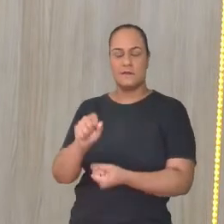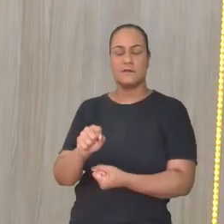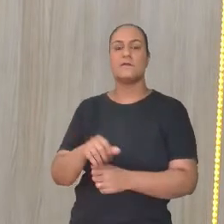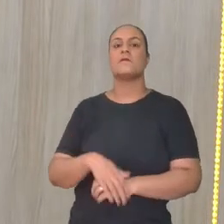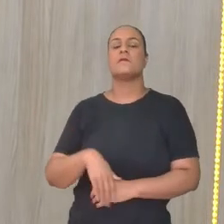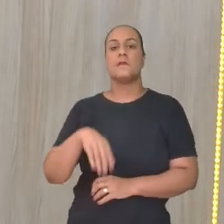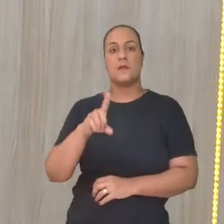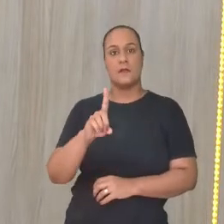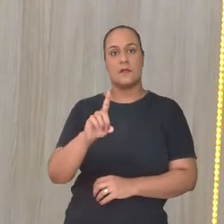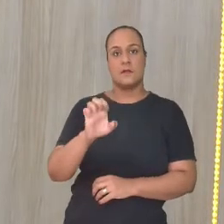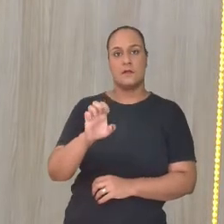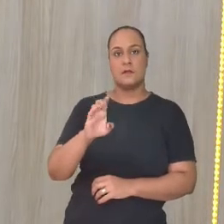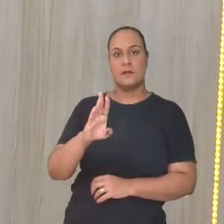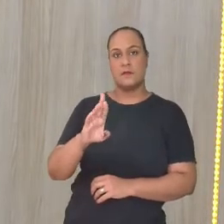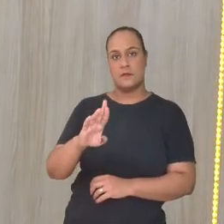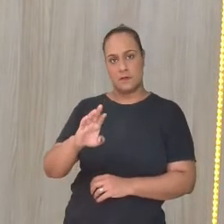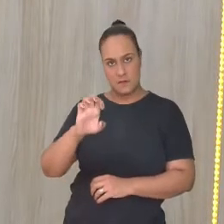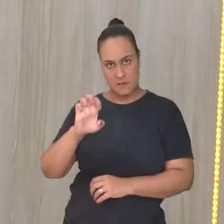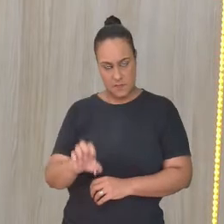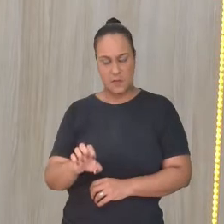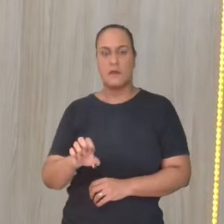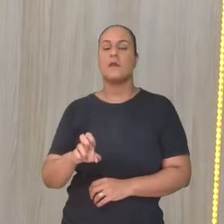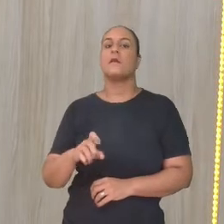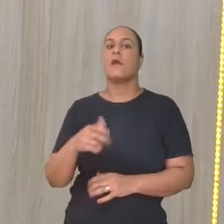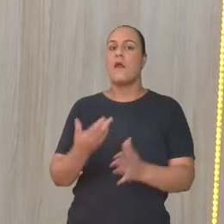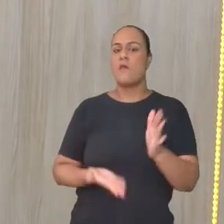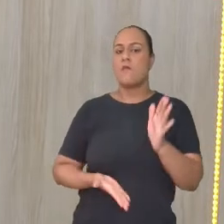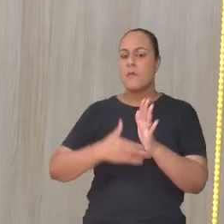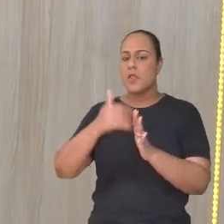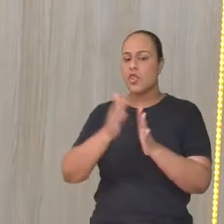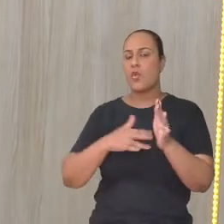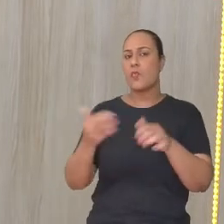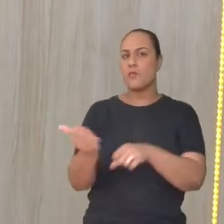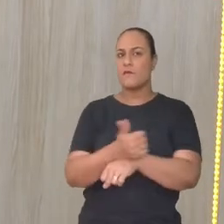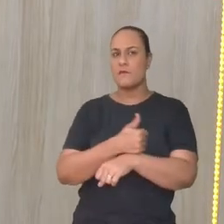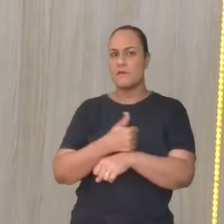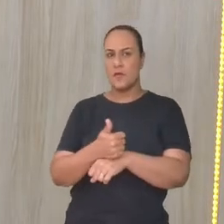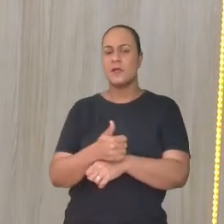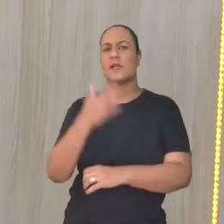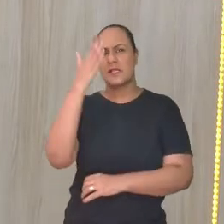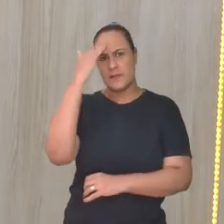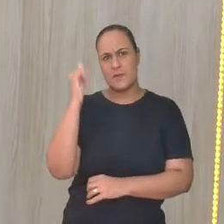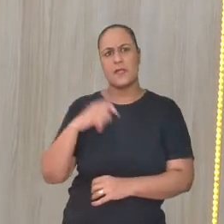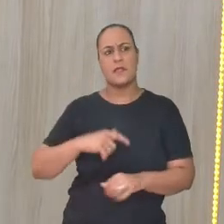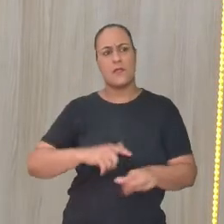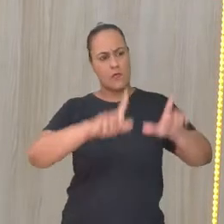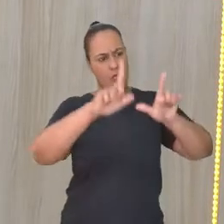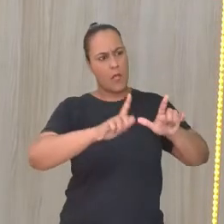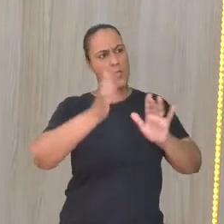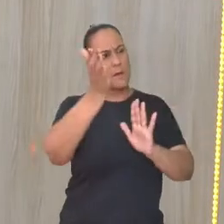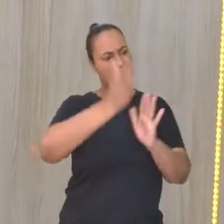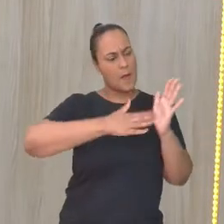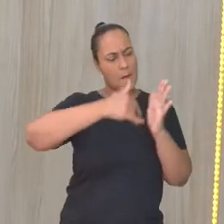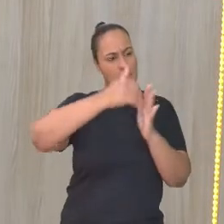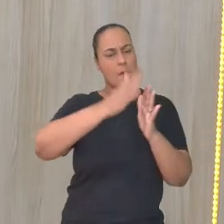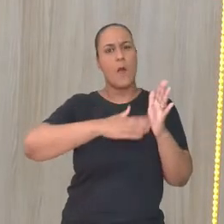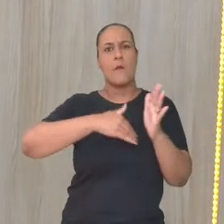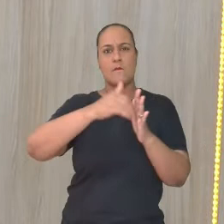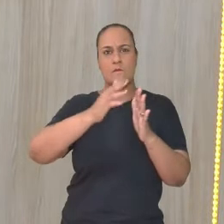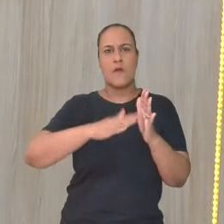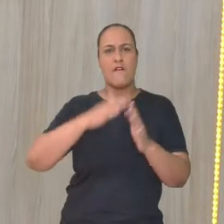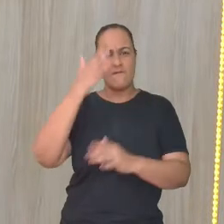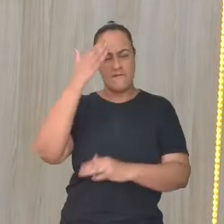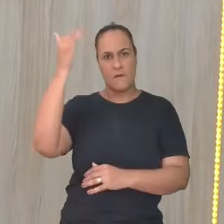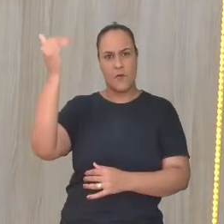famoso pintor, né, que trabalhou aí para a família real. Sabia que ele retratou, tem um quadro bem famoso, a ilha de Fernando de